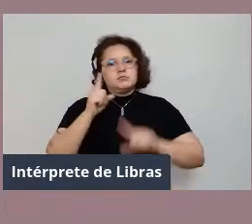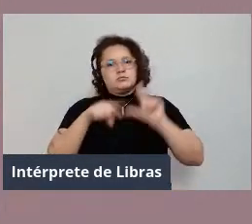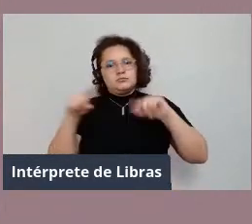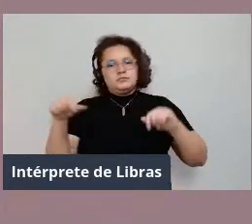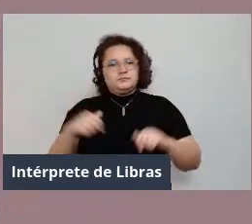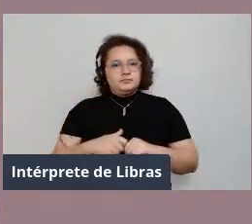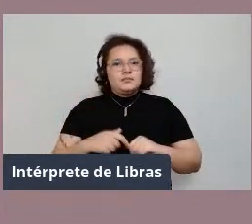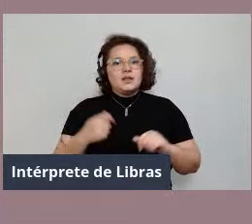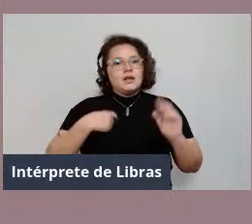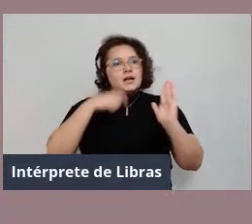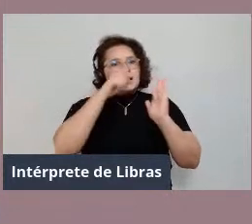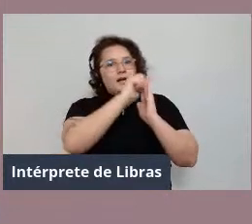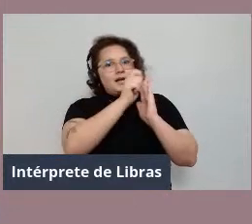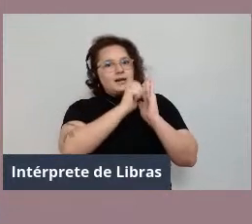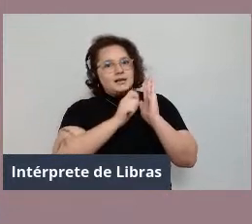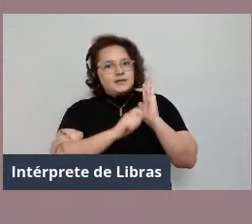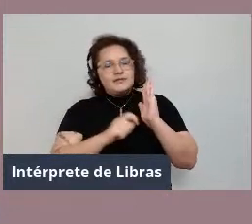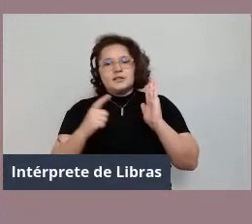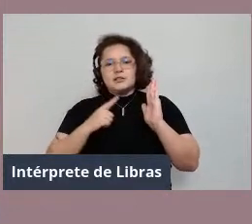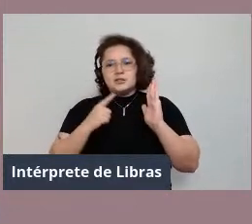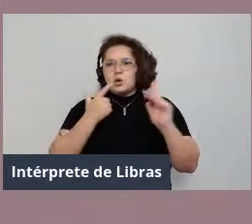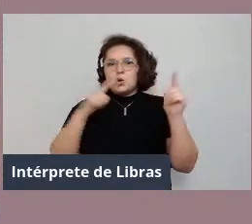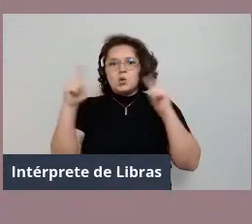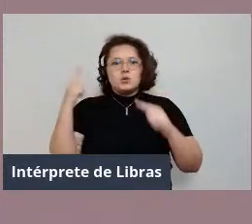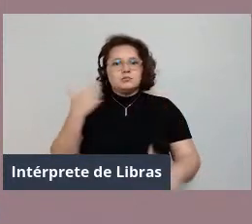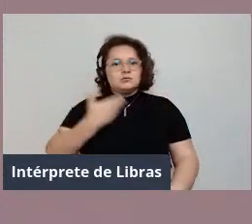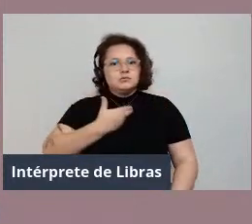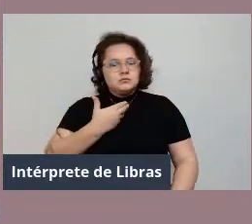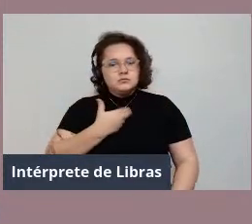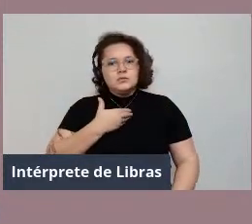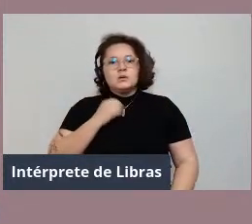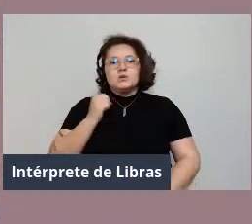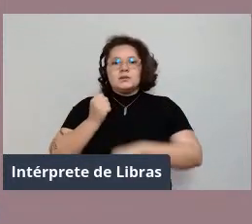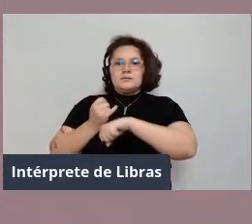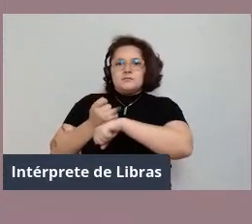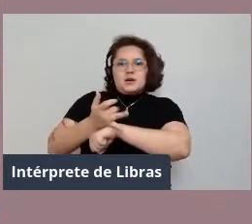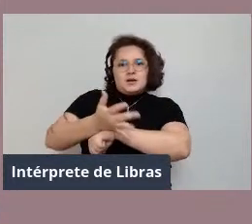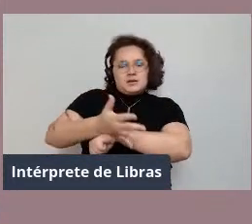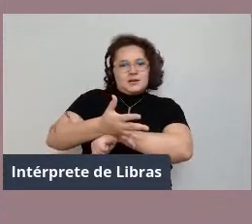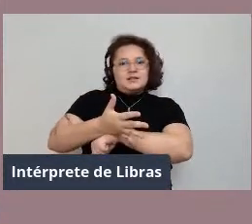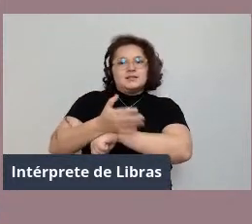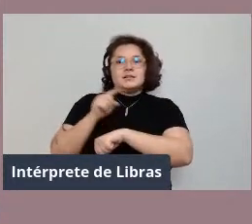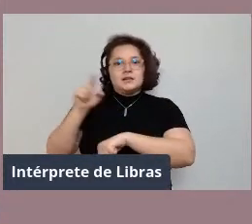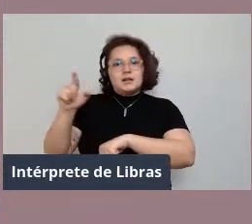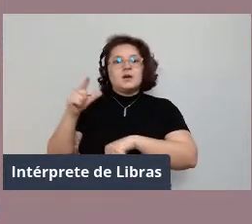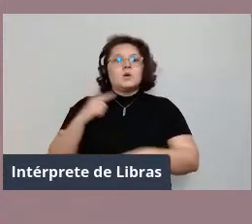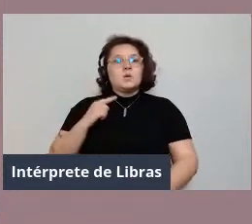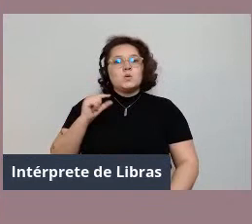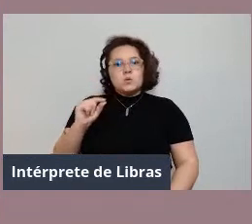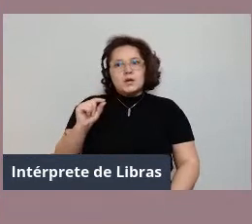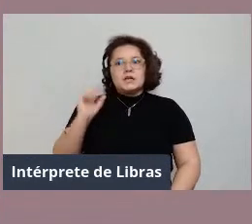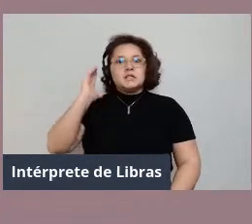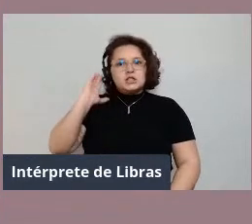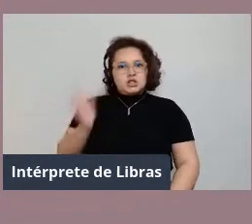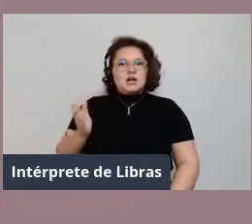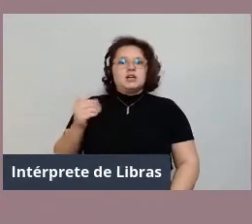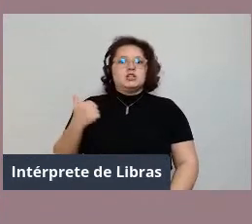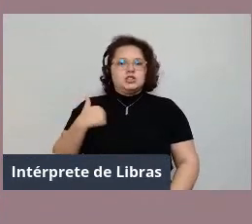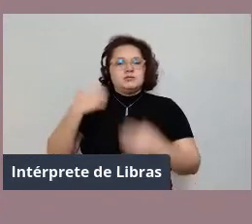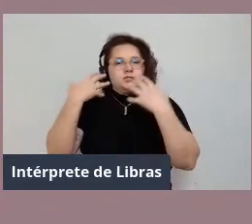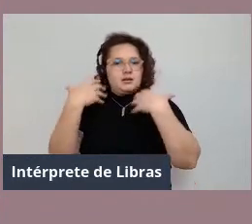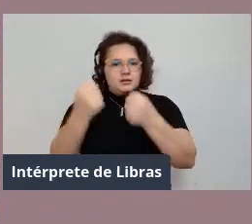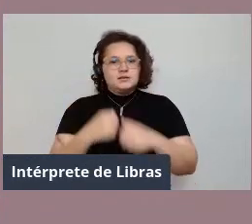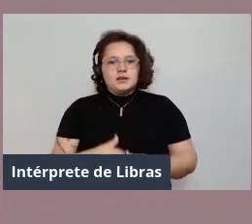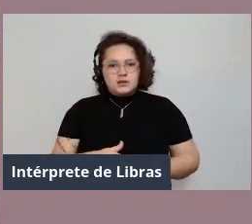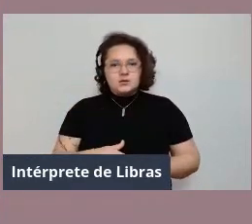dos diferentes colegas de turno, do turno da madrugada que atenderam aos sucessivos chamados. Variantes em